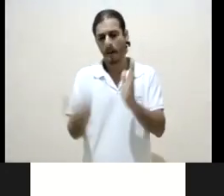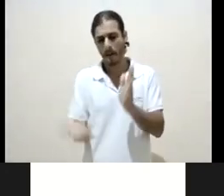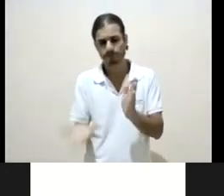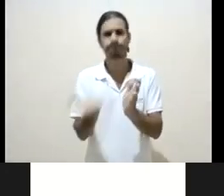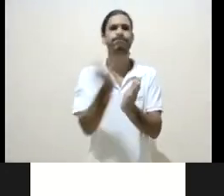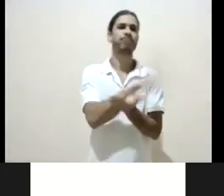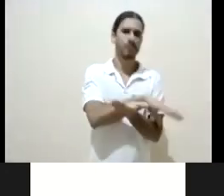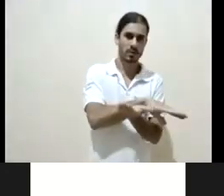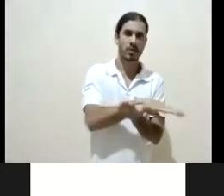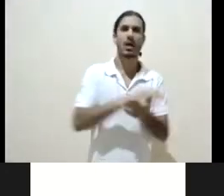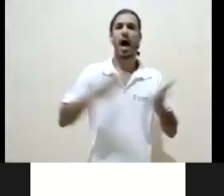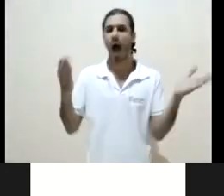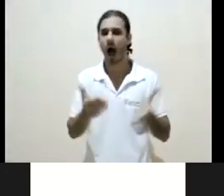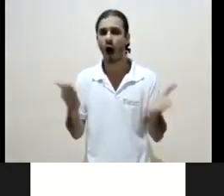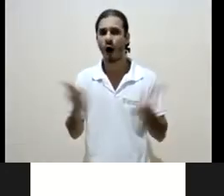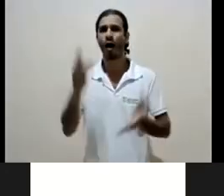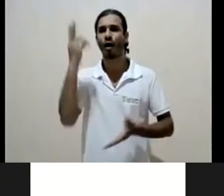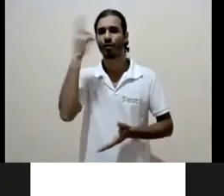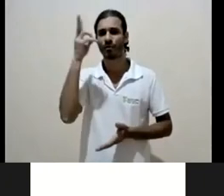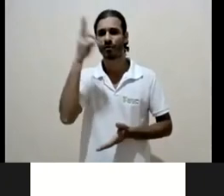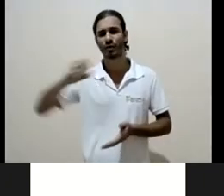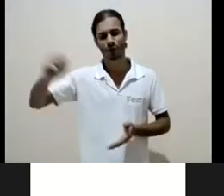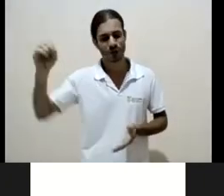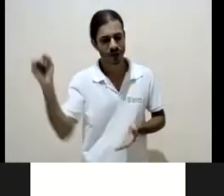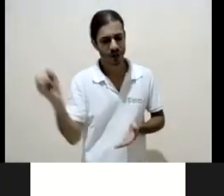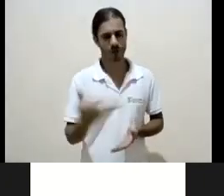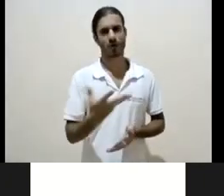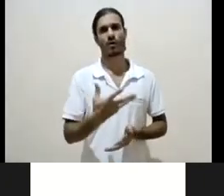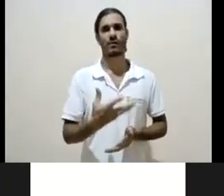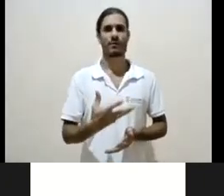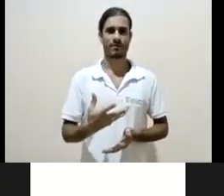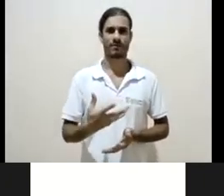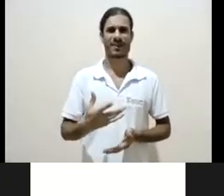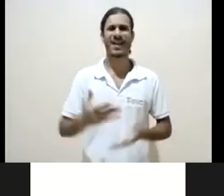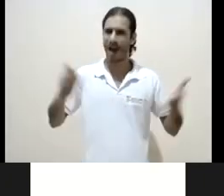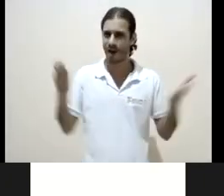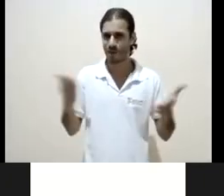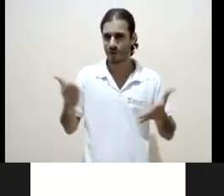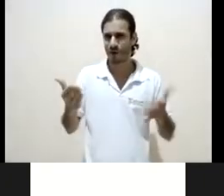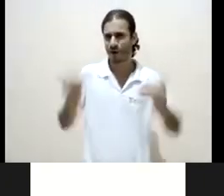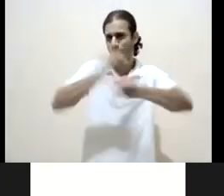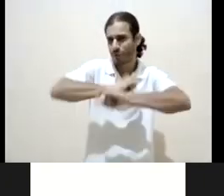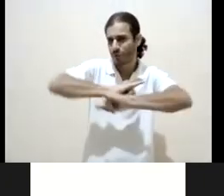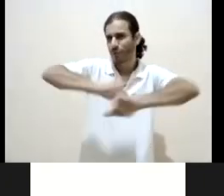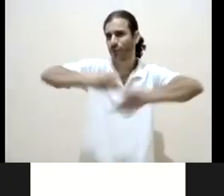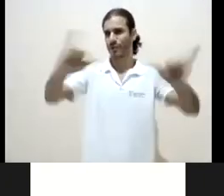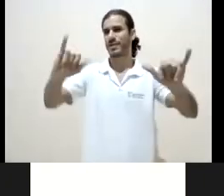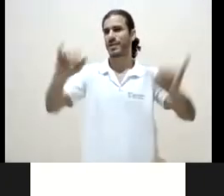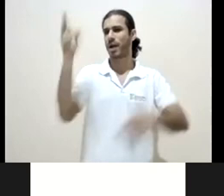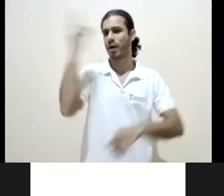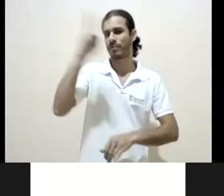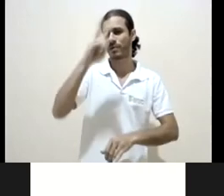história. E essa história, certamente, nós vamos contar, né, lá na nossa próxima